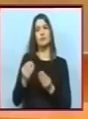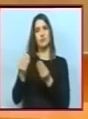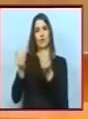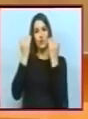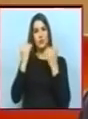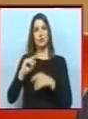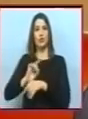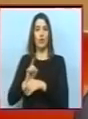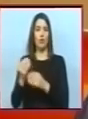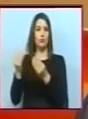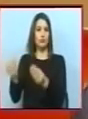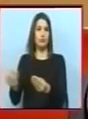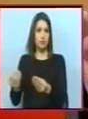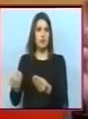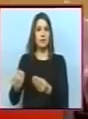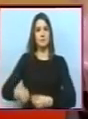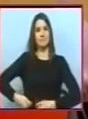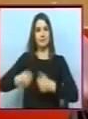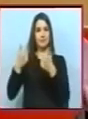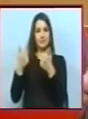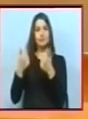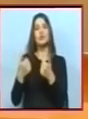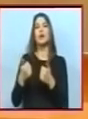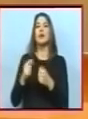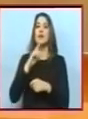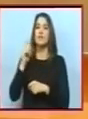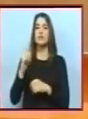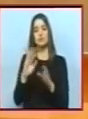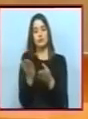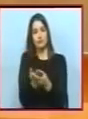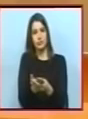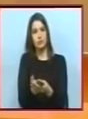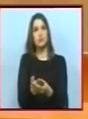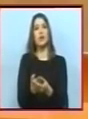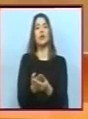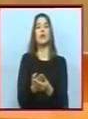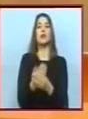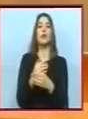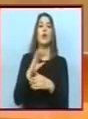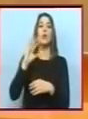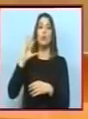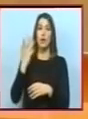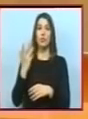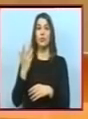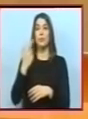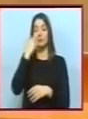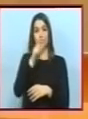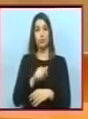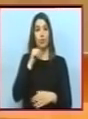onde constam todos os elementos importantes para constituir um ficheiro, por forma a que, quando morre